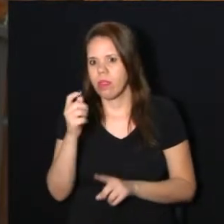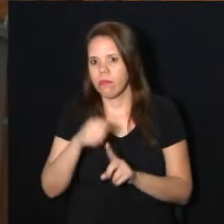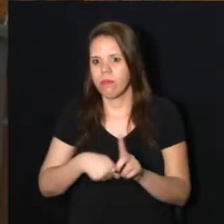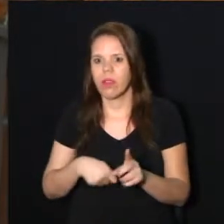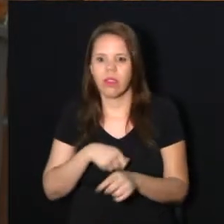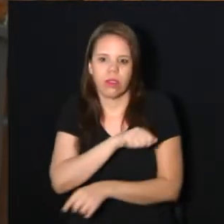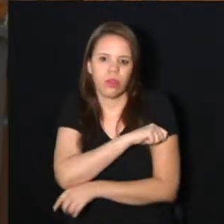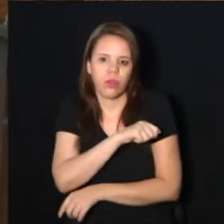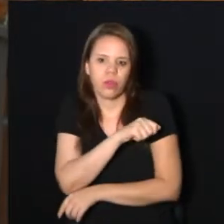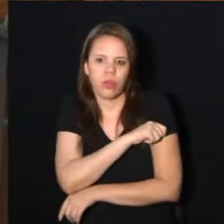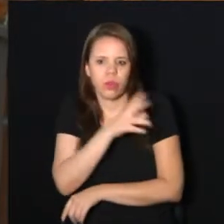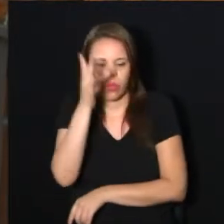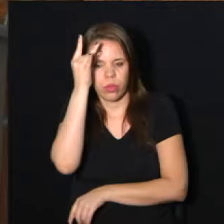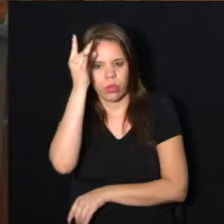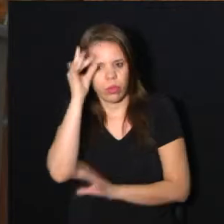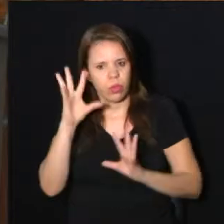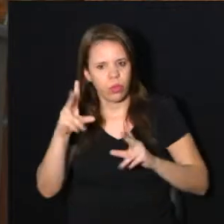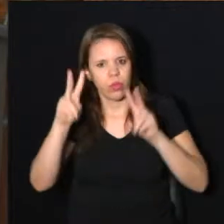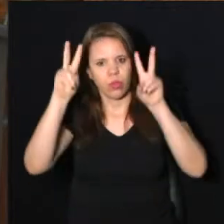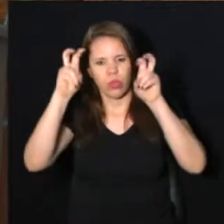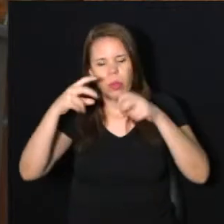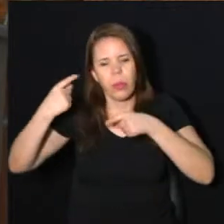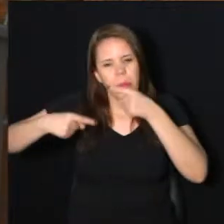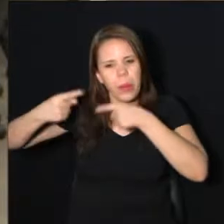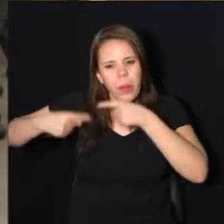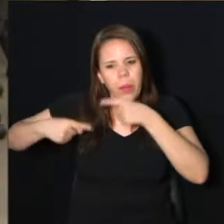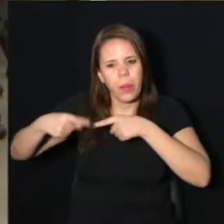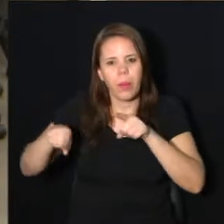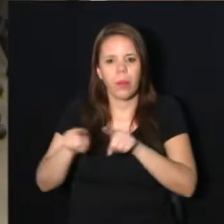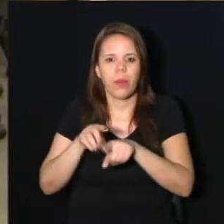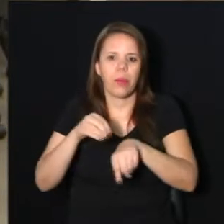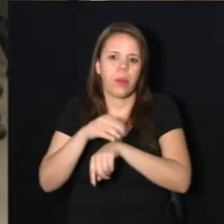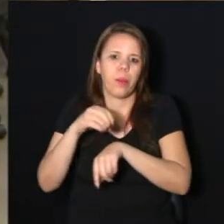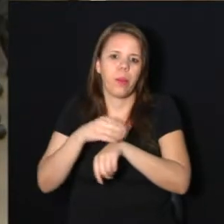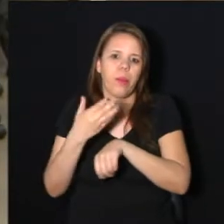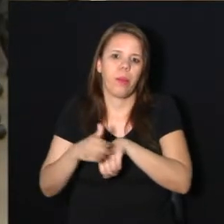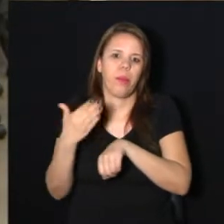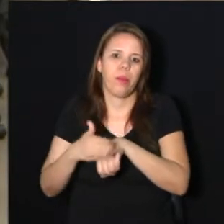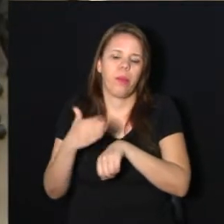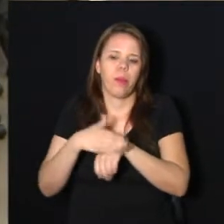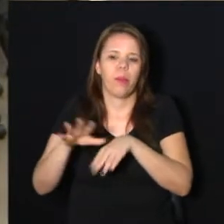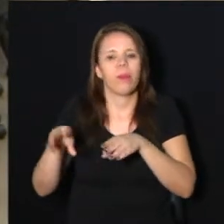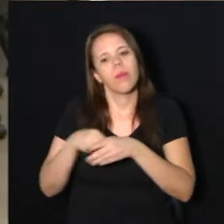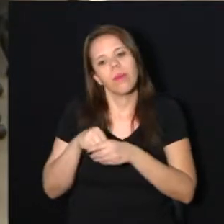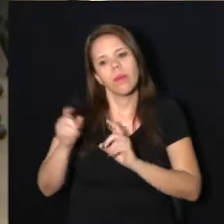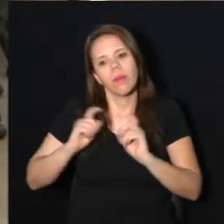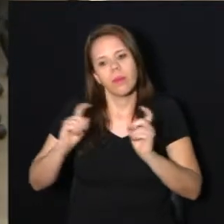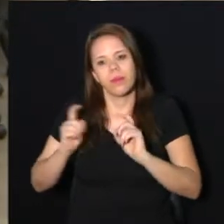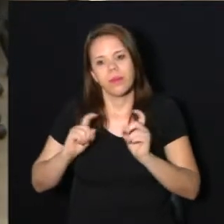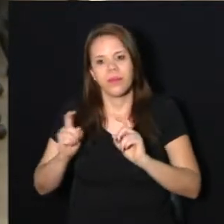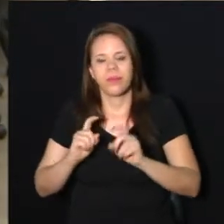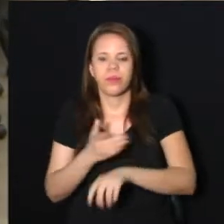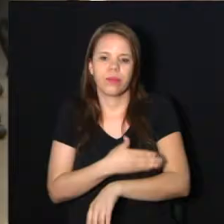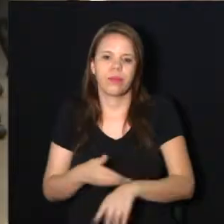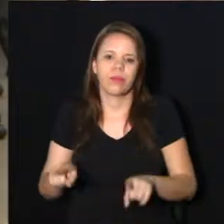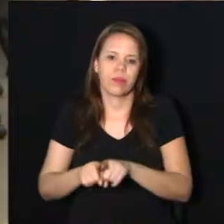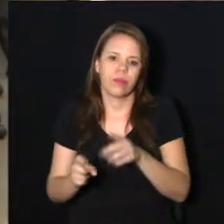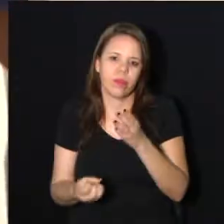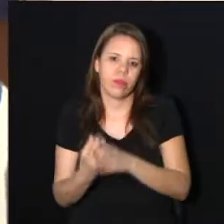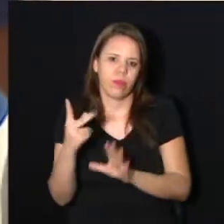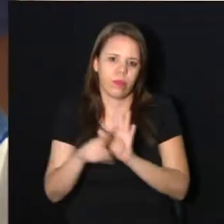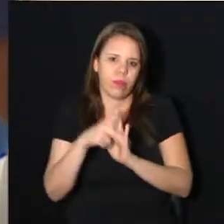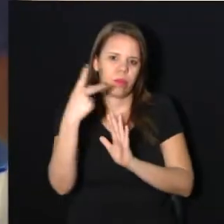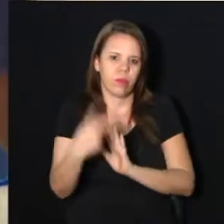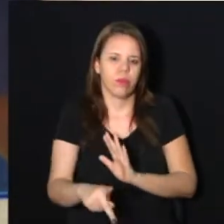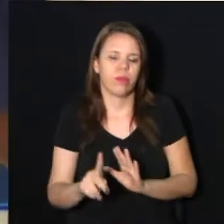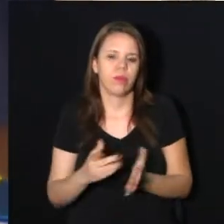os alunos aprendem tudo sobre política e ainda colocam em prática em sessões ordinárias que acontecem só para eles.